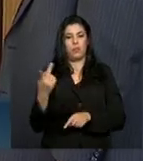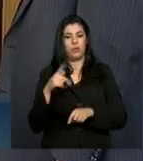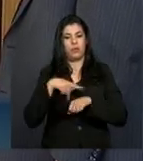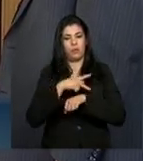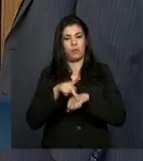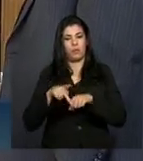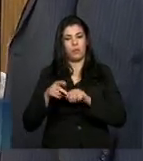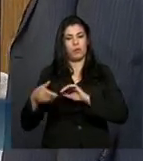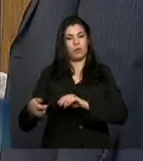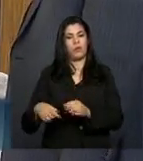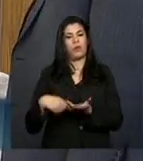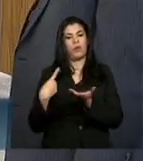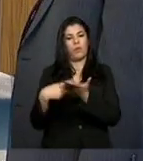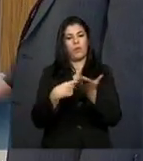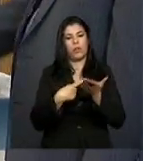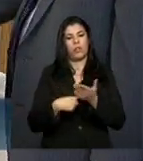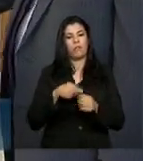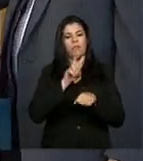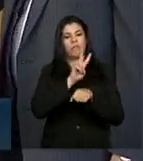e segurança marítima.